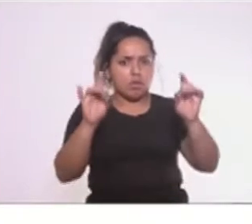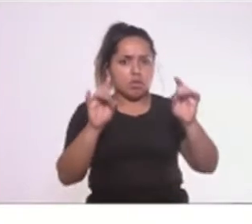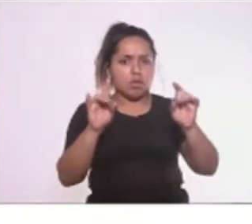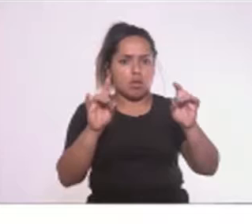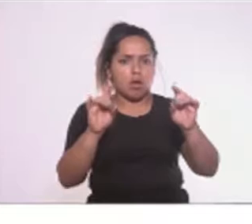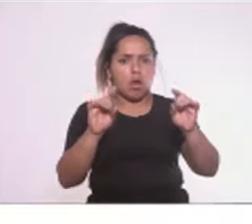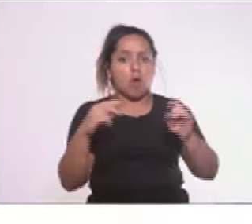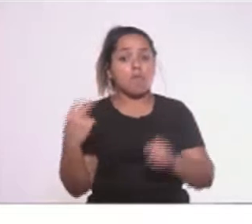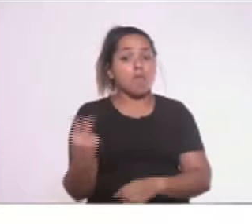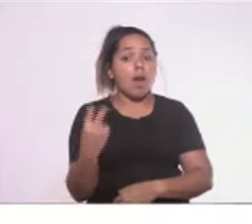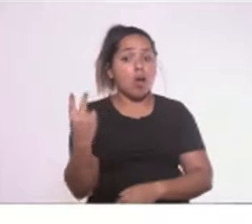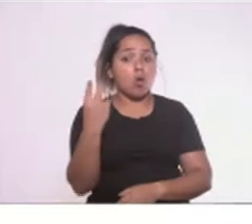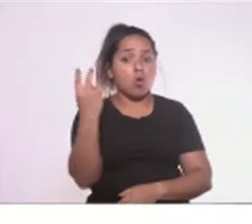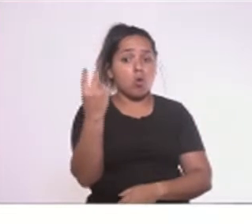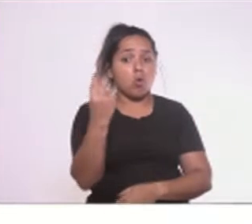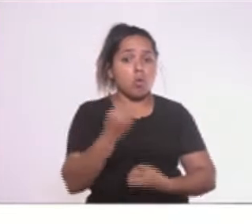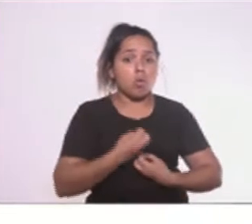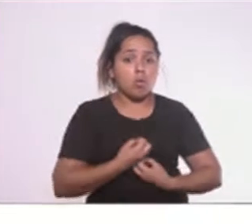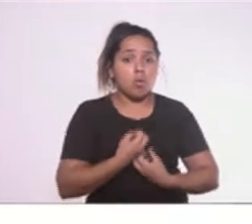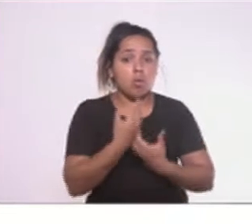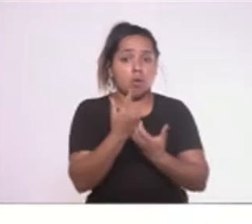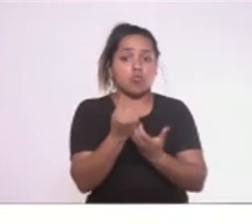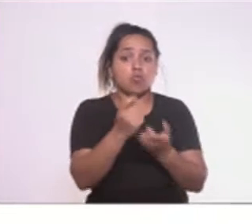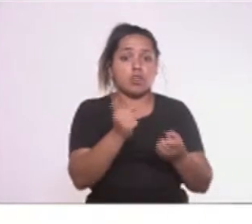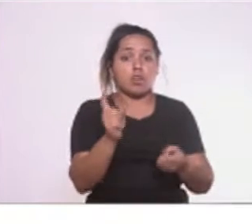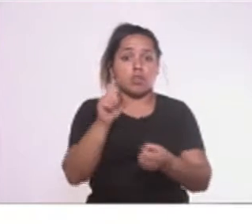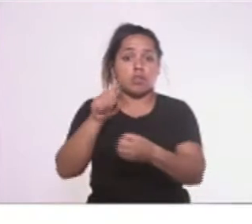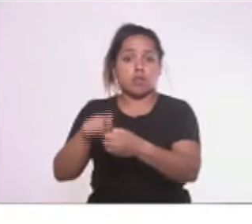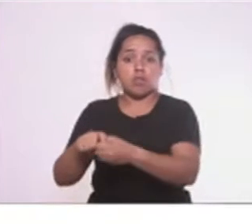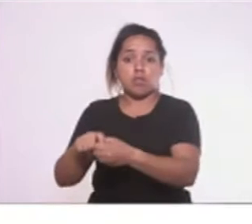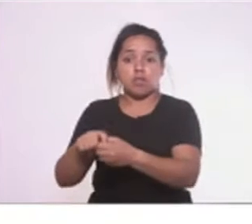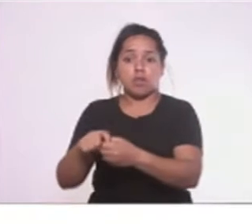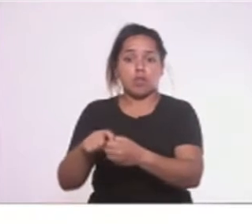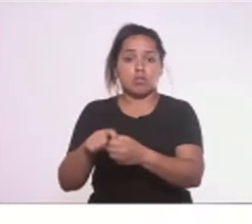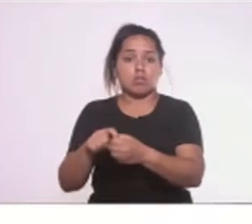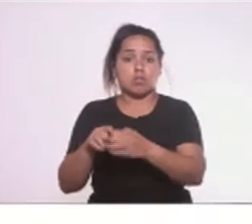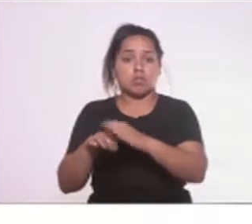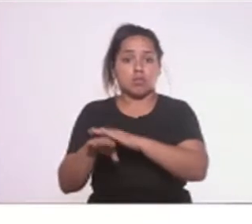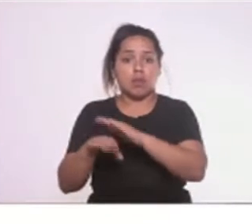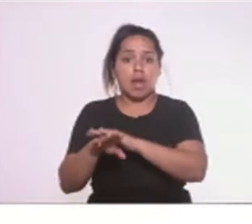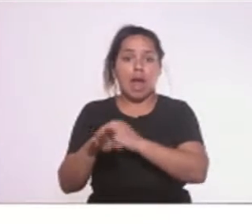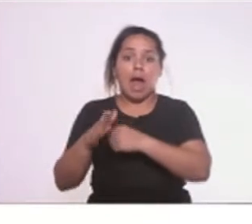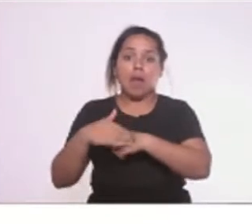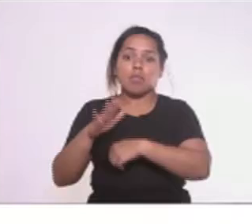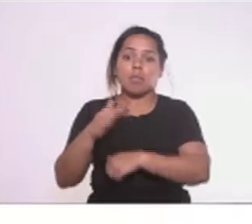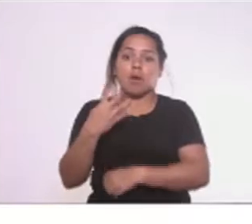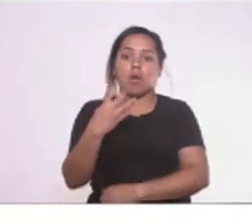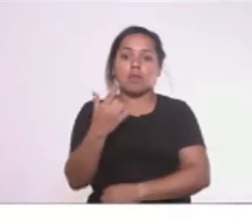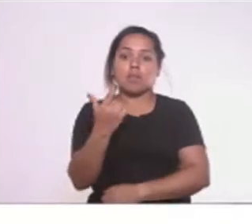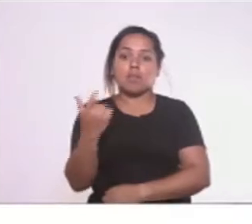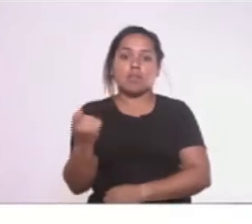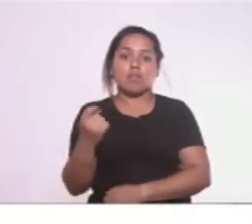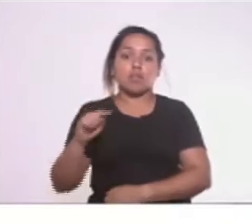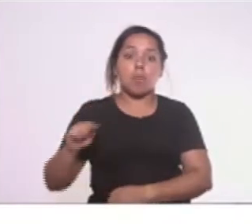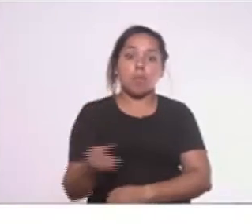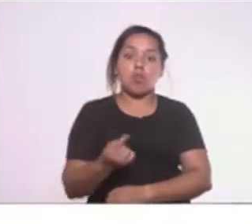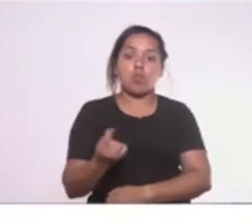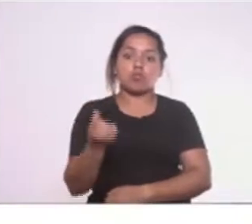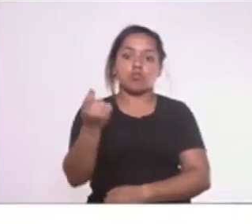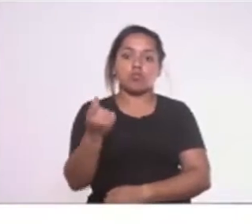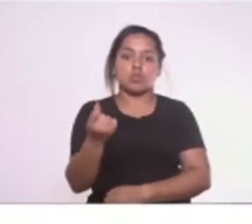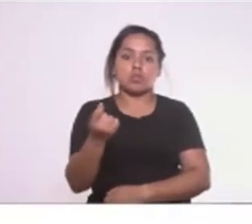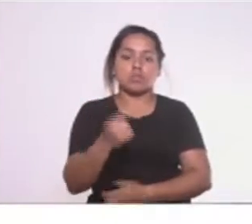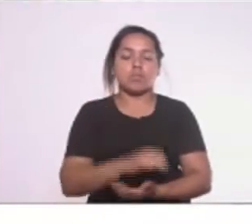muito expressivo devolvido aos cofres estaduais, acima de 420 milhões de reais. Ao mesmo